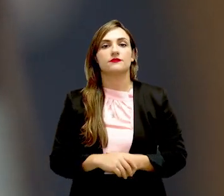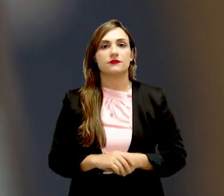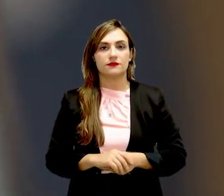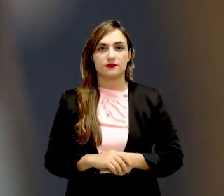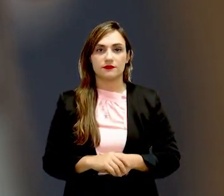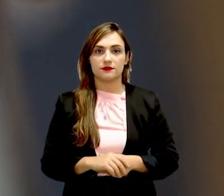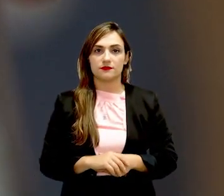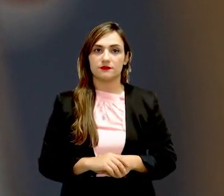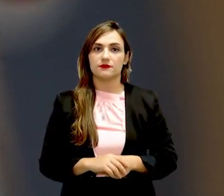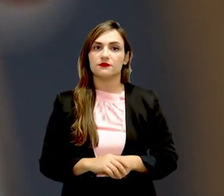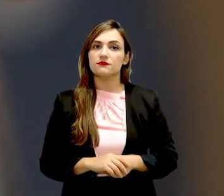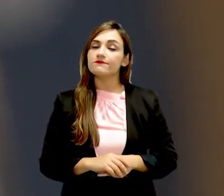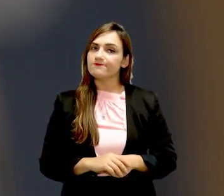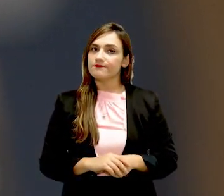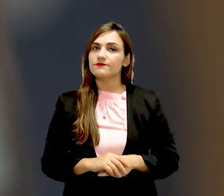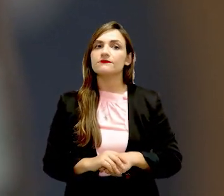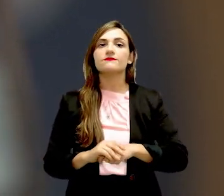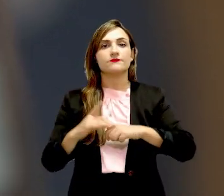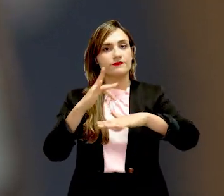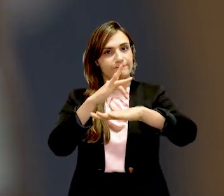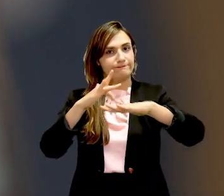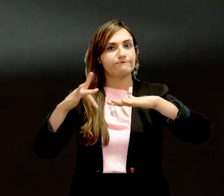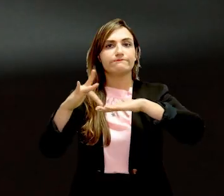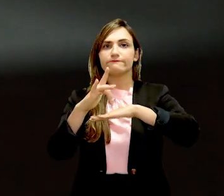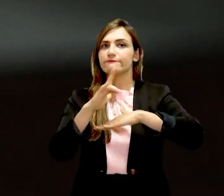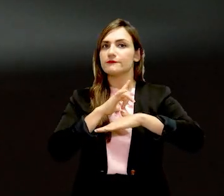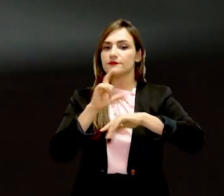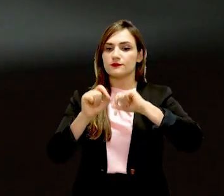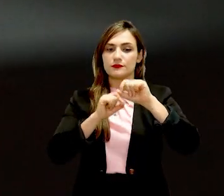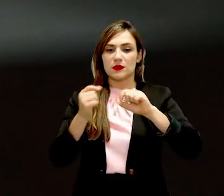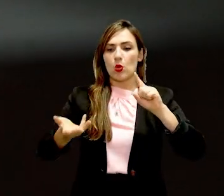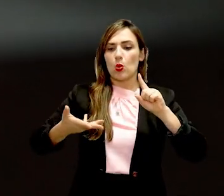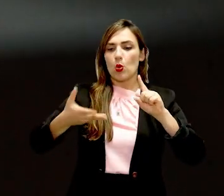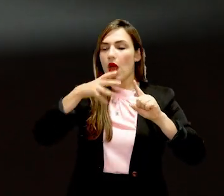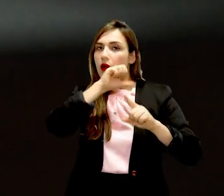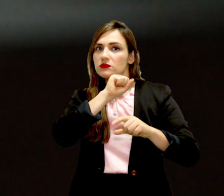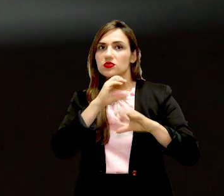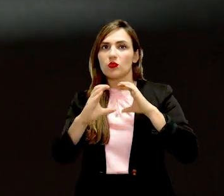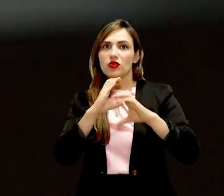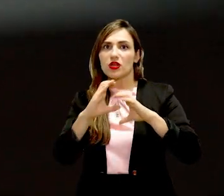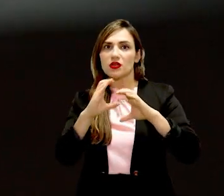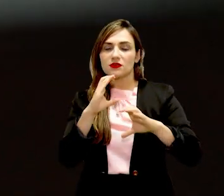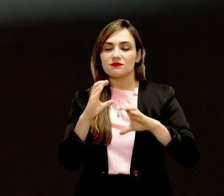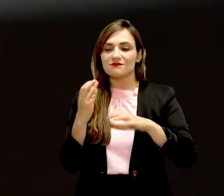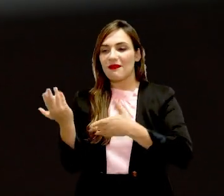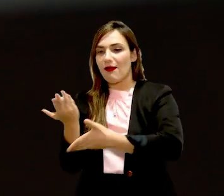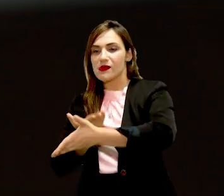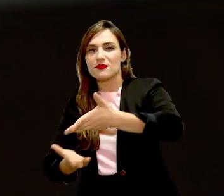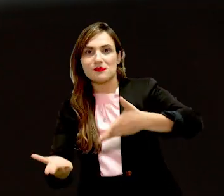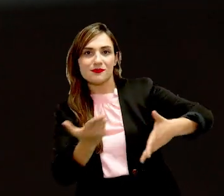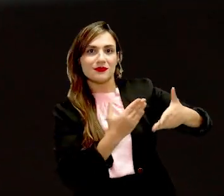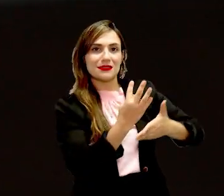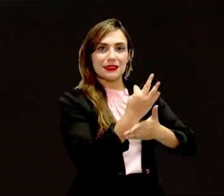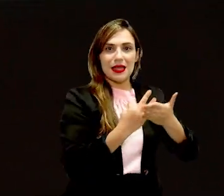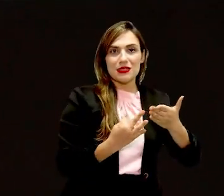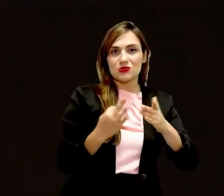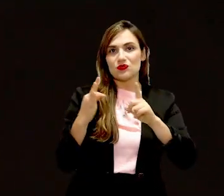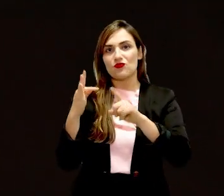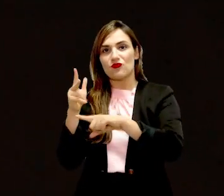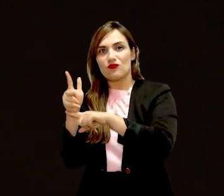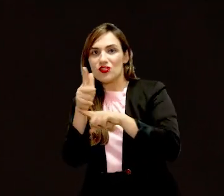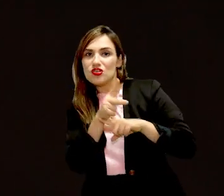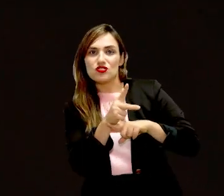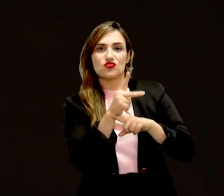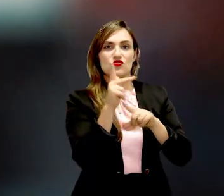as facilidades oferecidas pelas redes sociais, como agilidade na comunicação e interação por meio de textos,